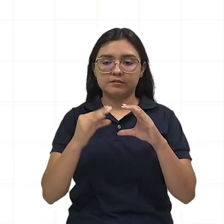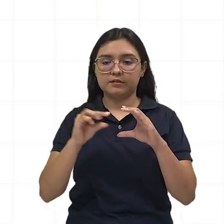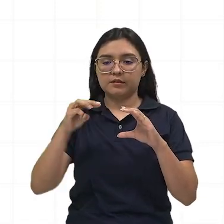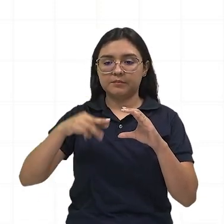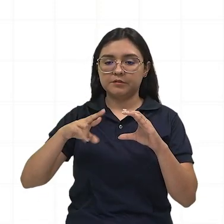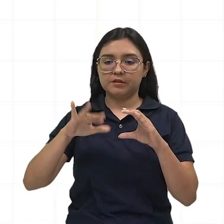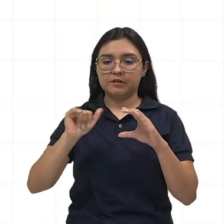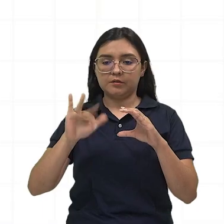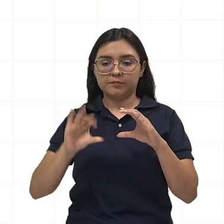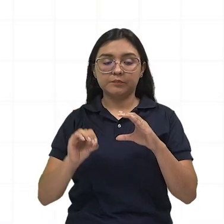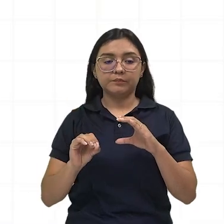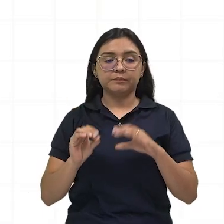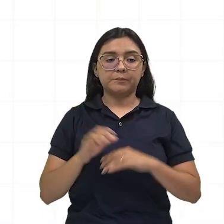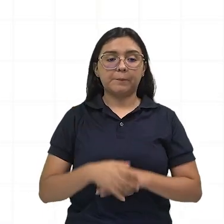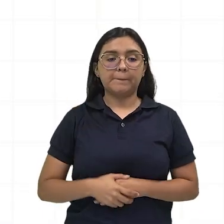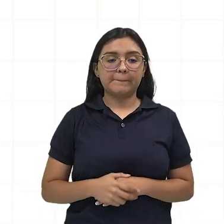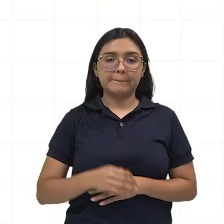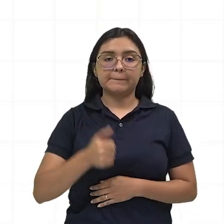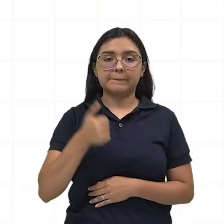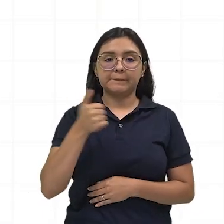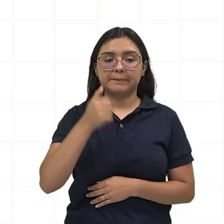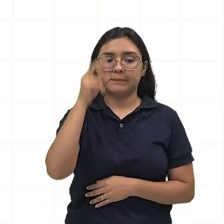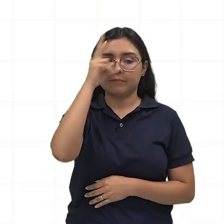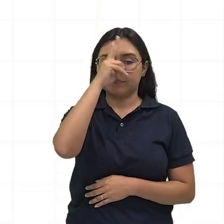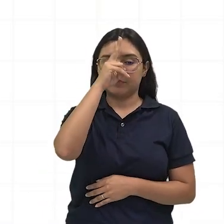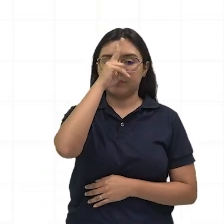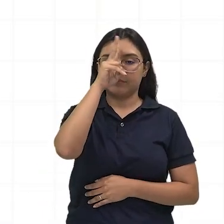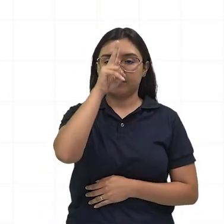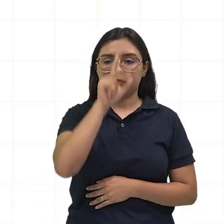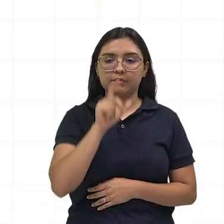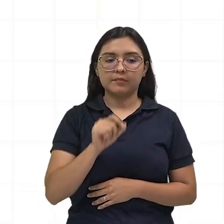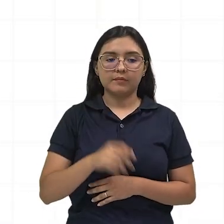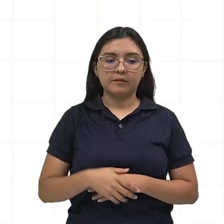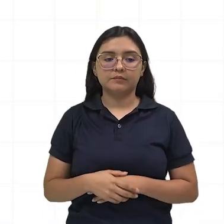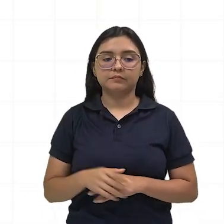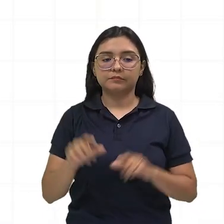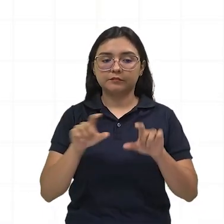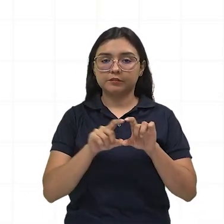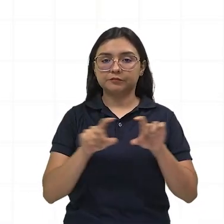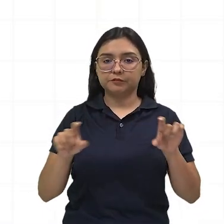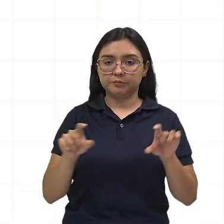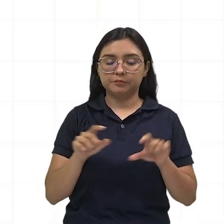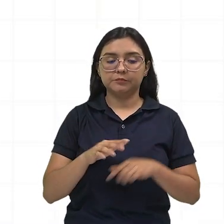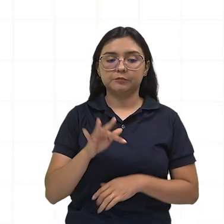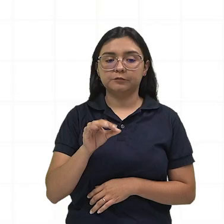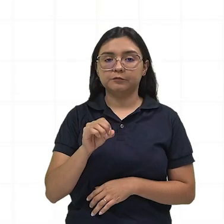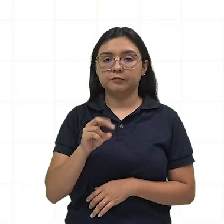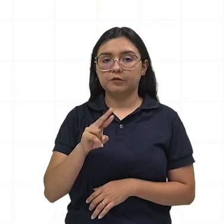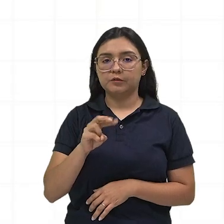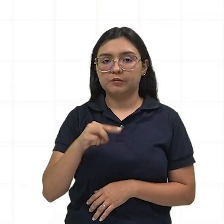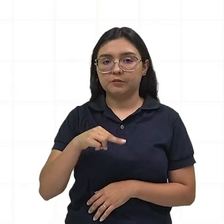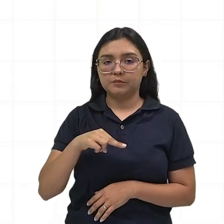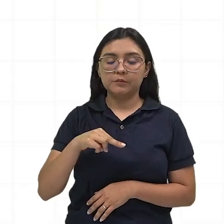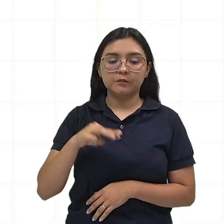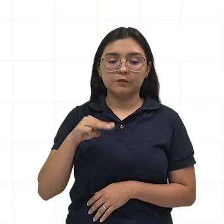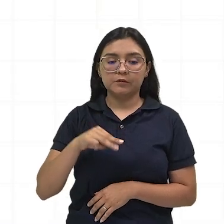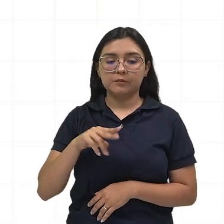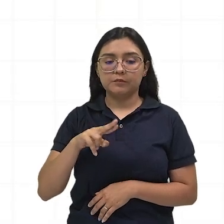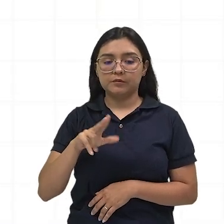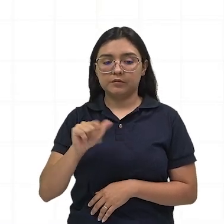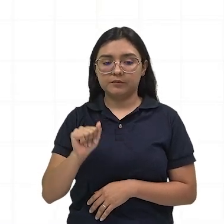beleza, olha lá. Primeiro, vamos lembrar de quê? Vamos lembrar da fórmula, né? Da